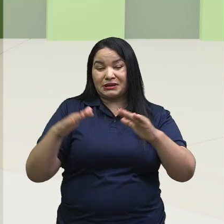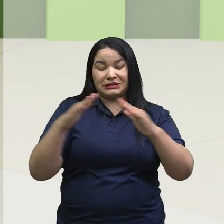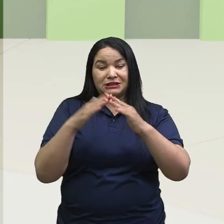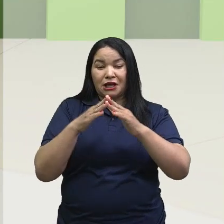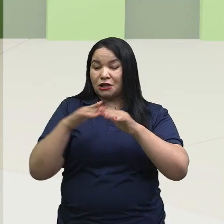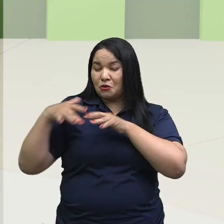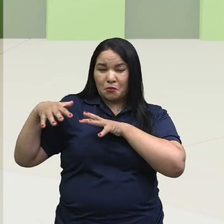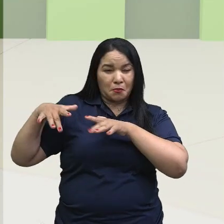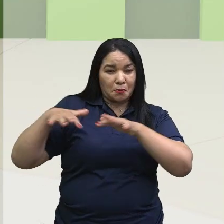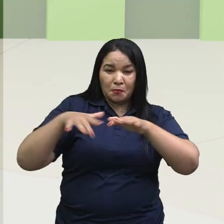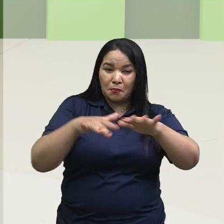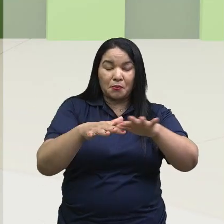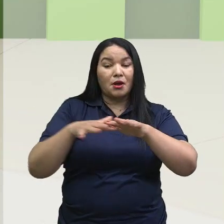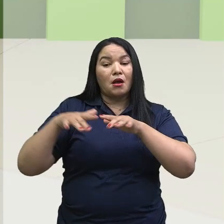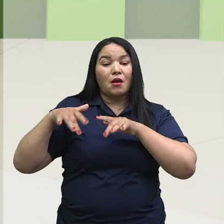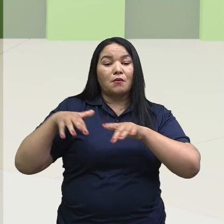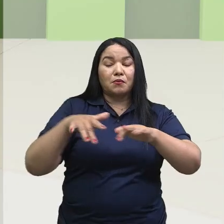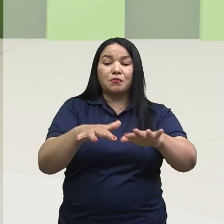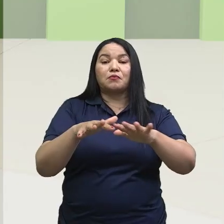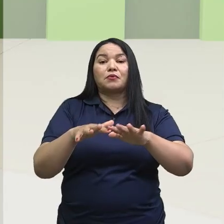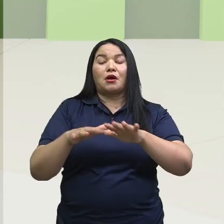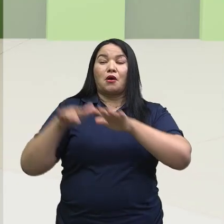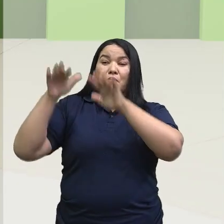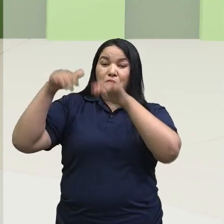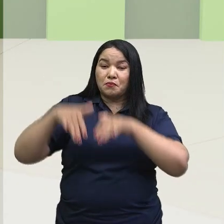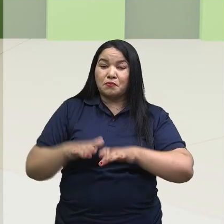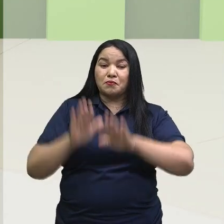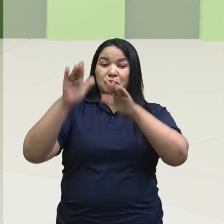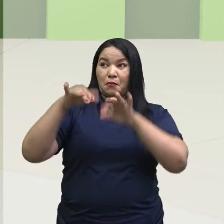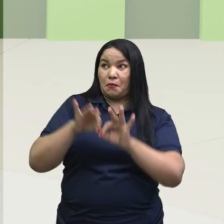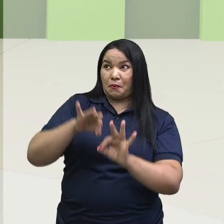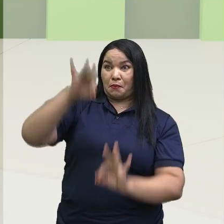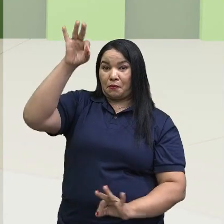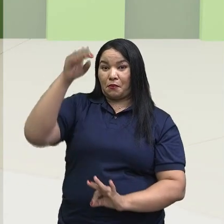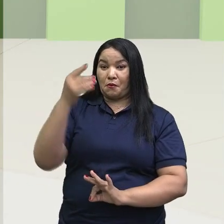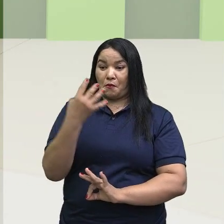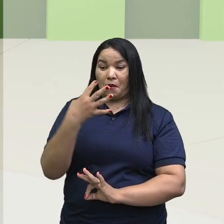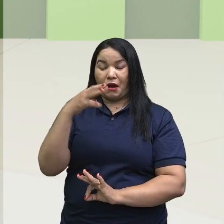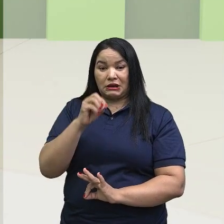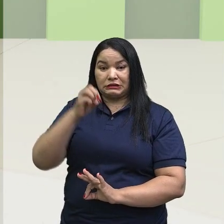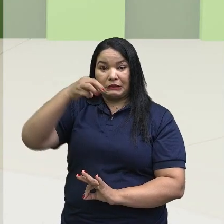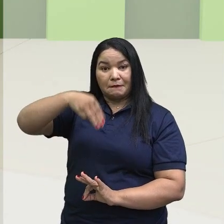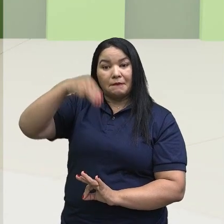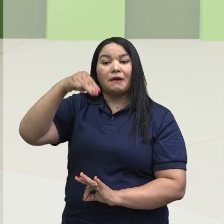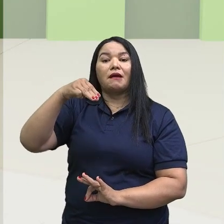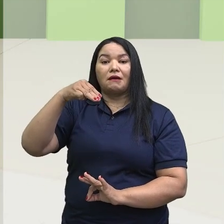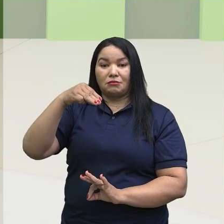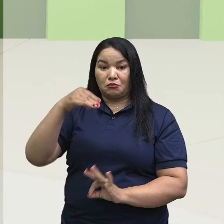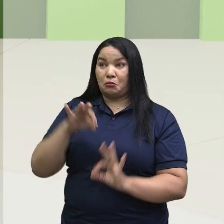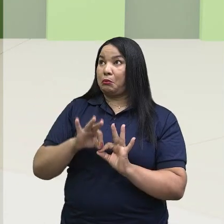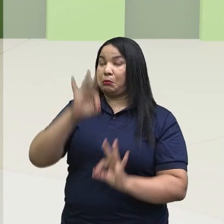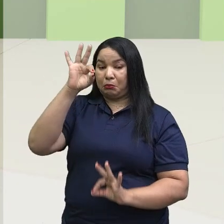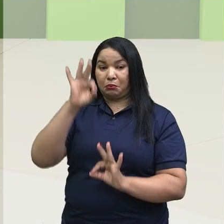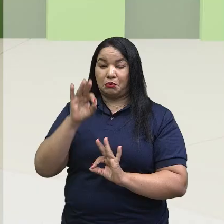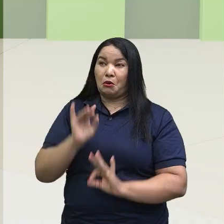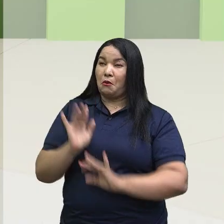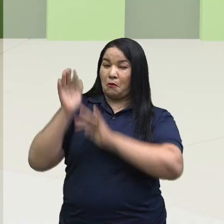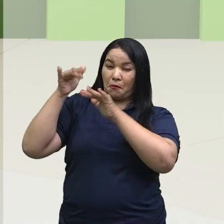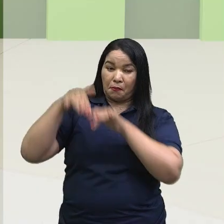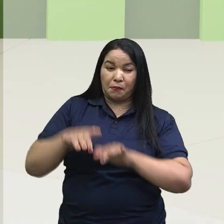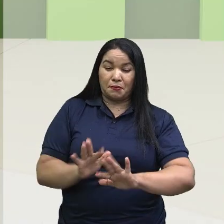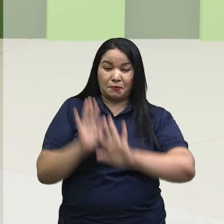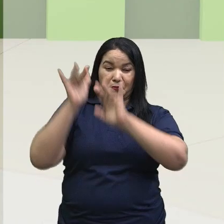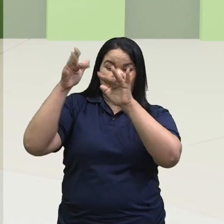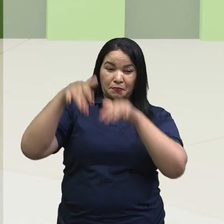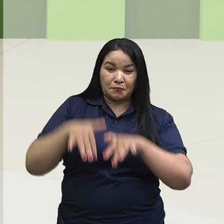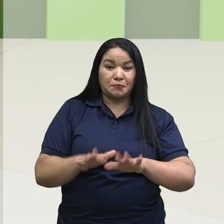Esse tsunami, né, provocou ondas aí de 40 metros de altura. Em algumas regiões, eles